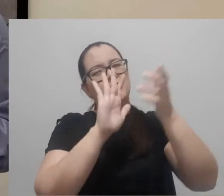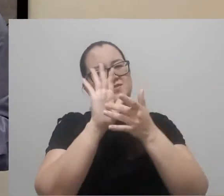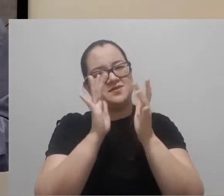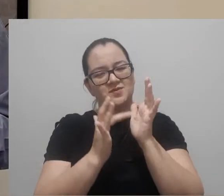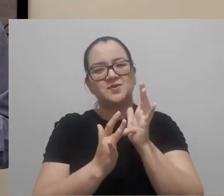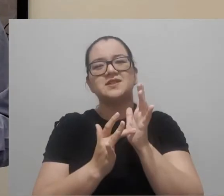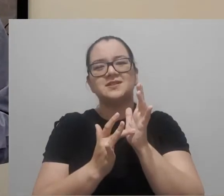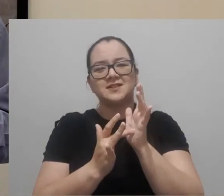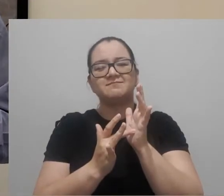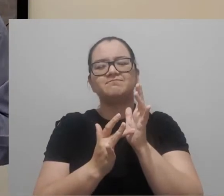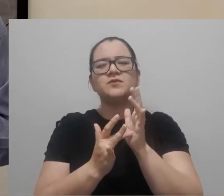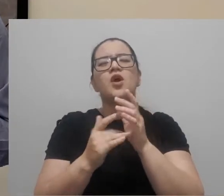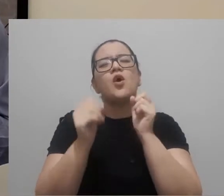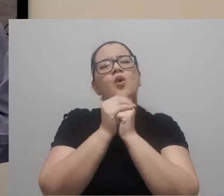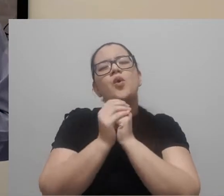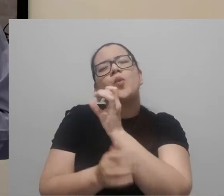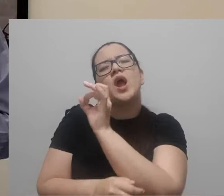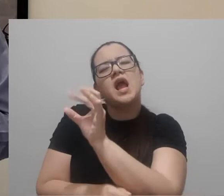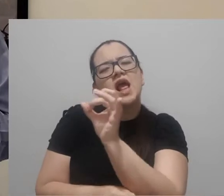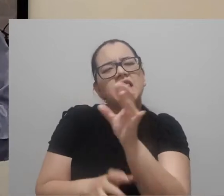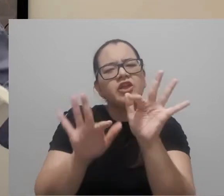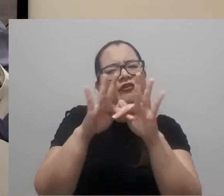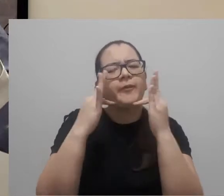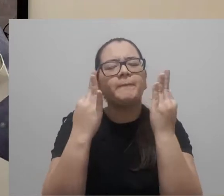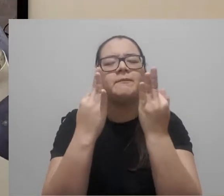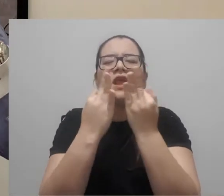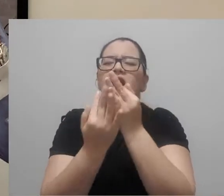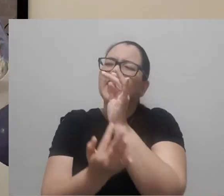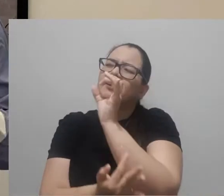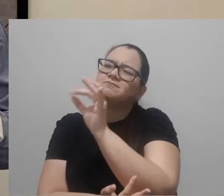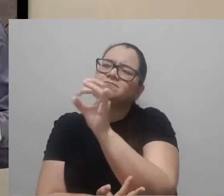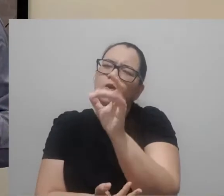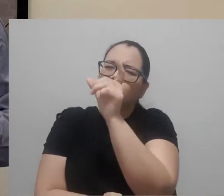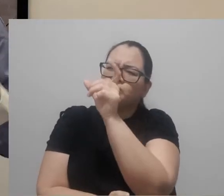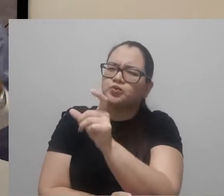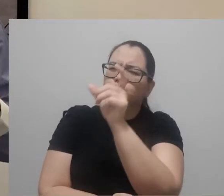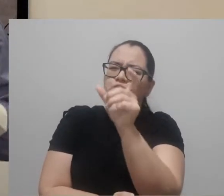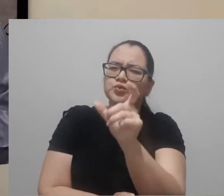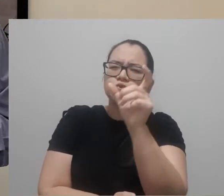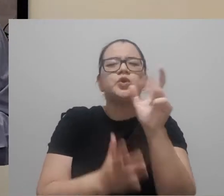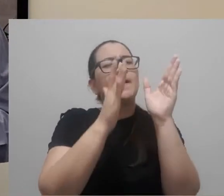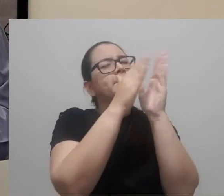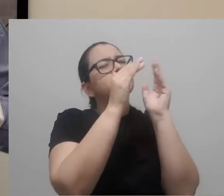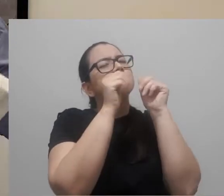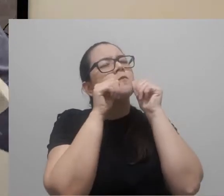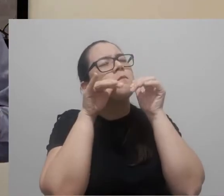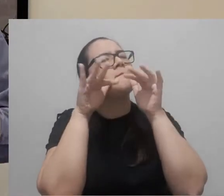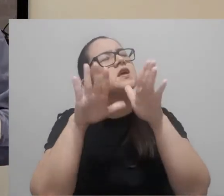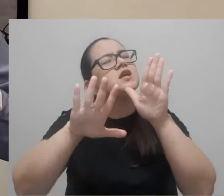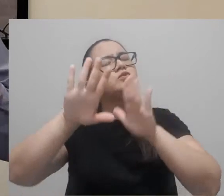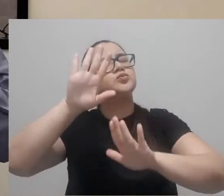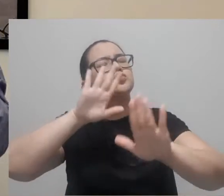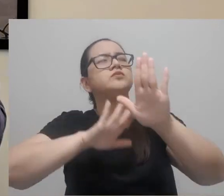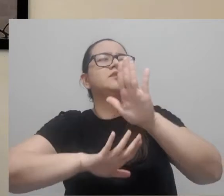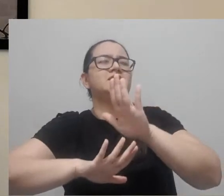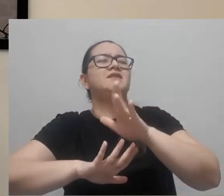família da PIB, cada irmão, cada pessoa, Senhor. Eu oro pedindo a Tua bênção, pedindo o Teu cuidado, que o Senhor, que é